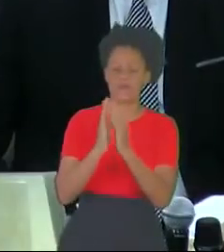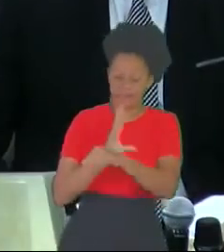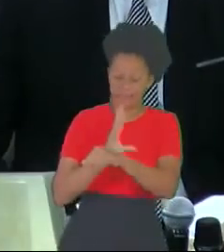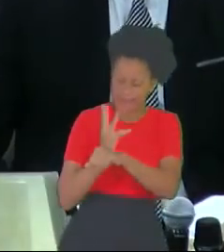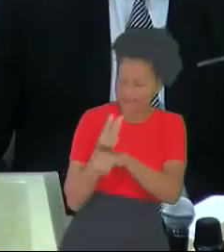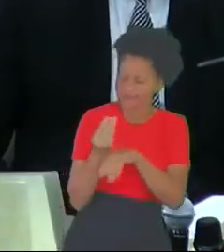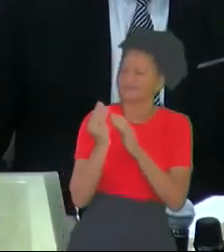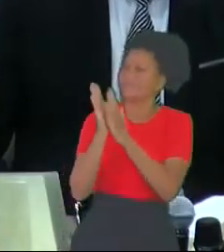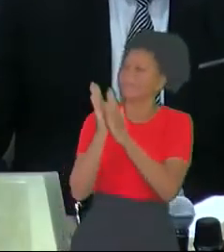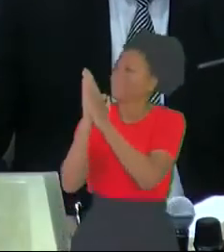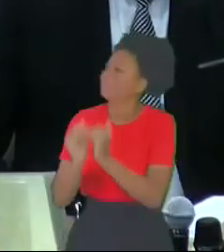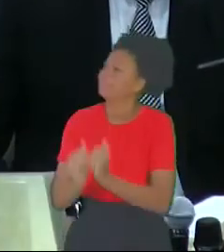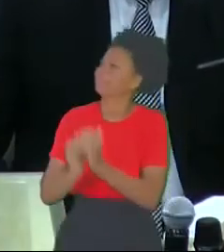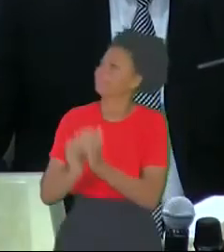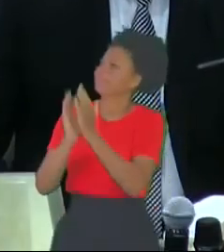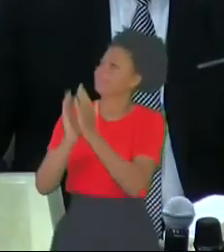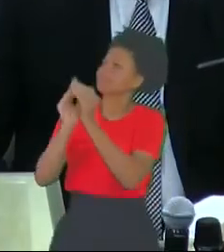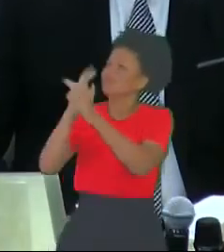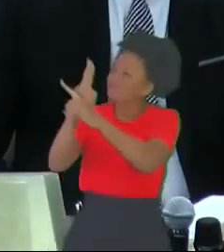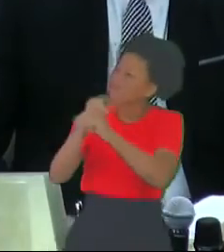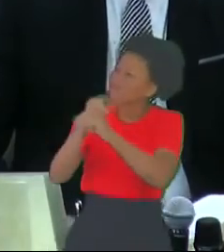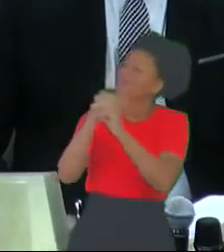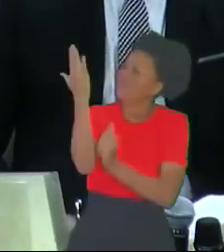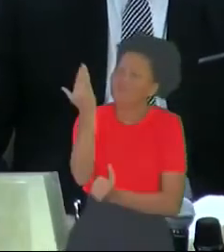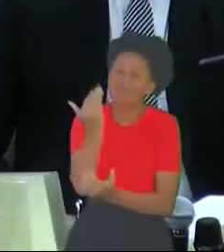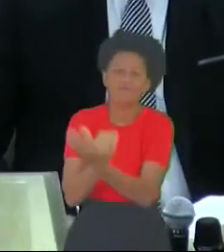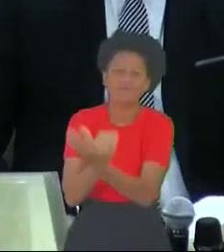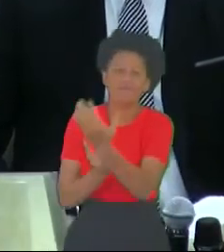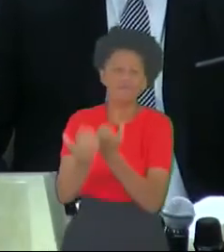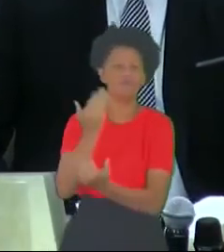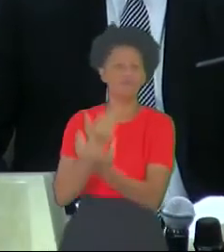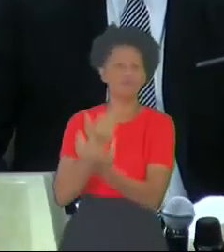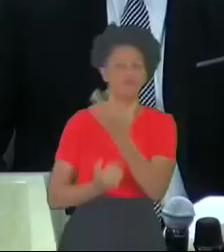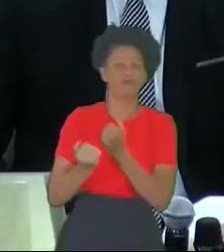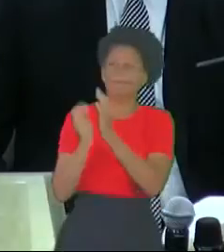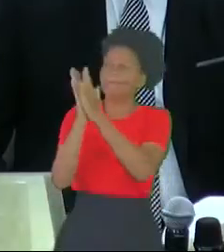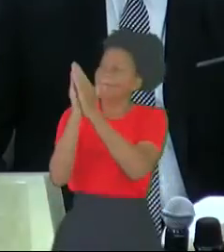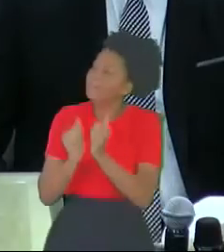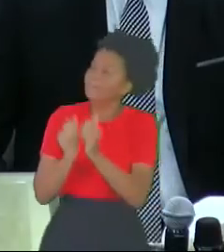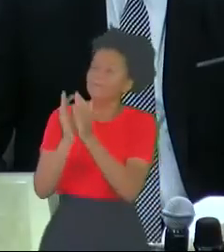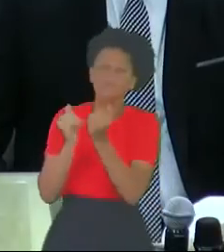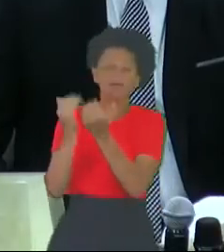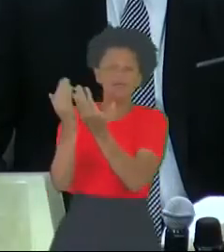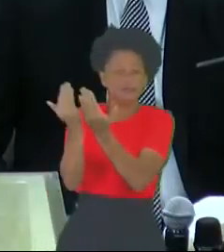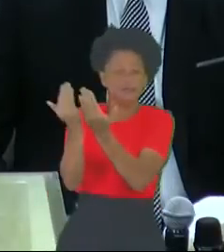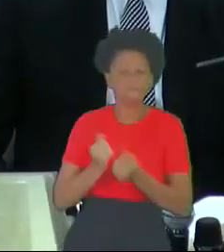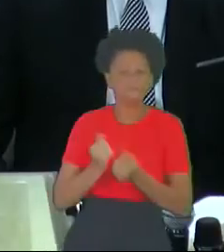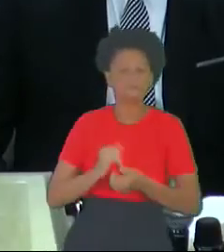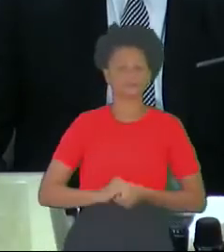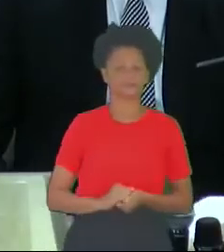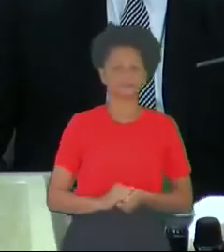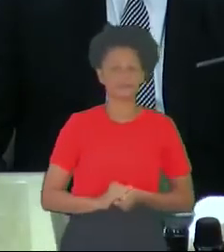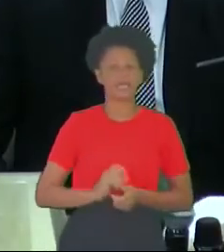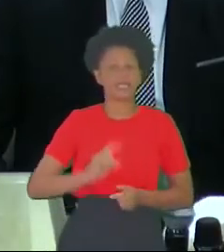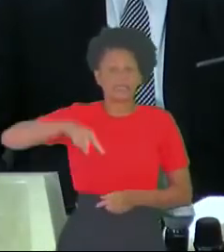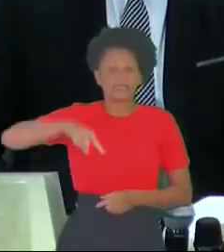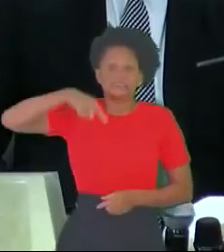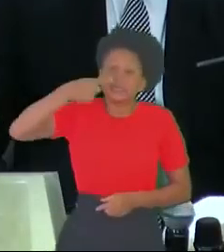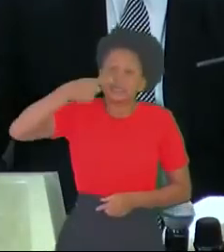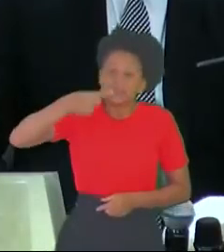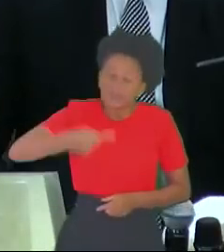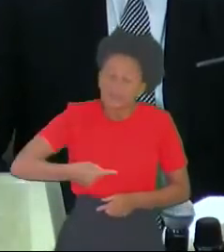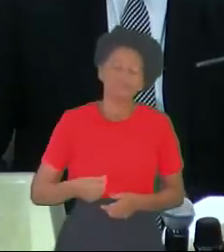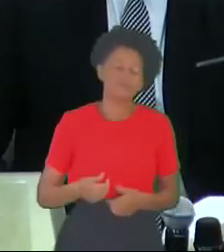uma visita do vento. Ela está pedindo uma visita. E depois ela diz: